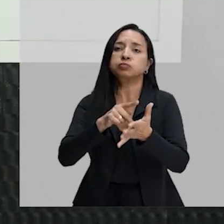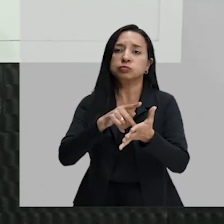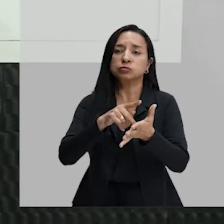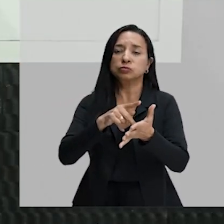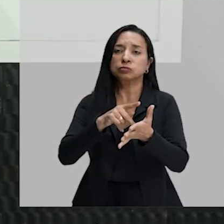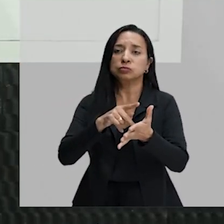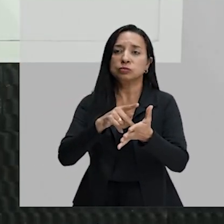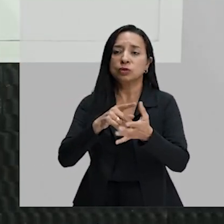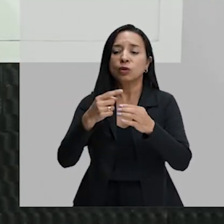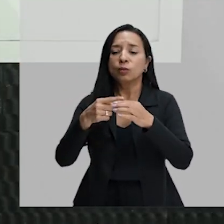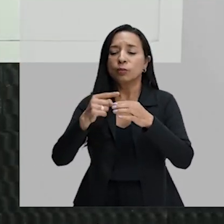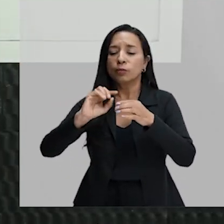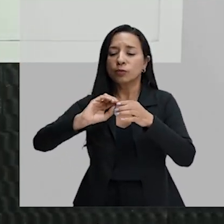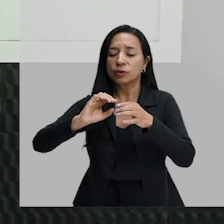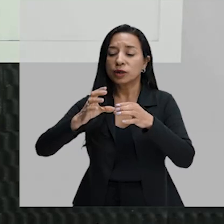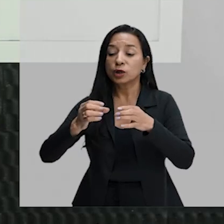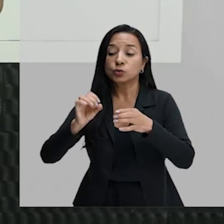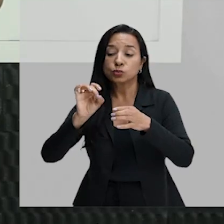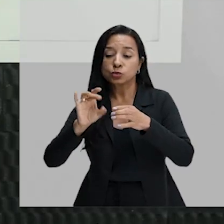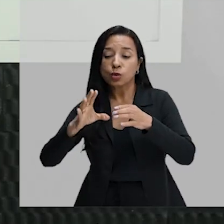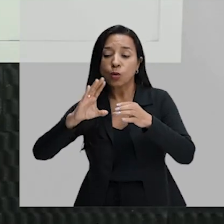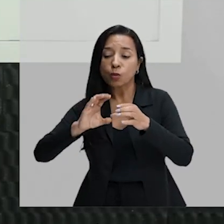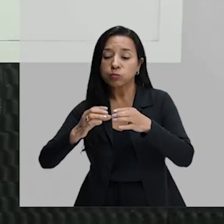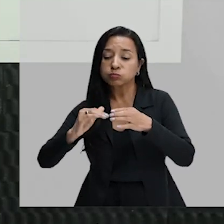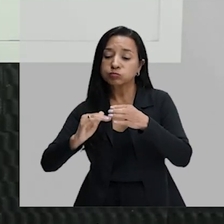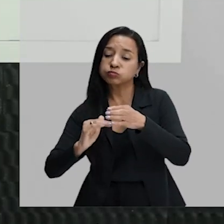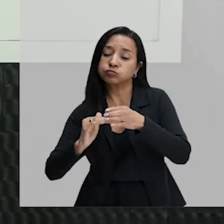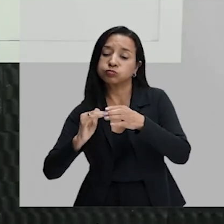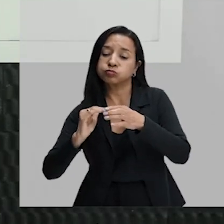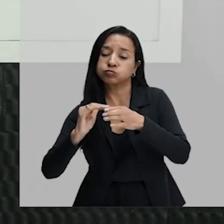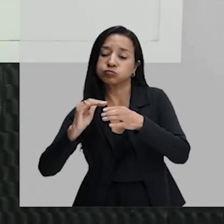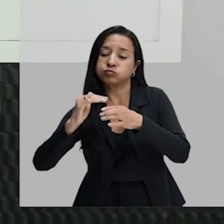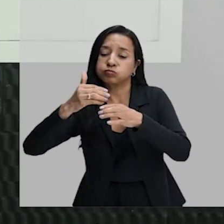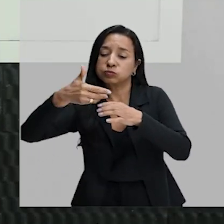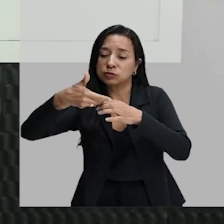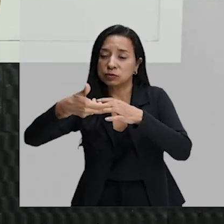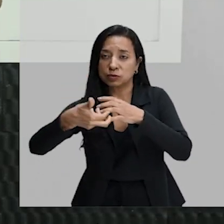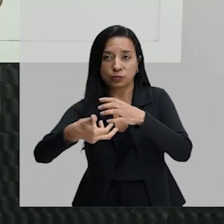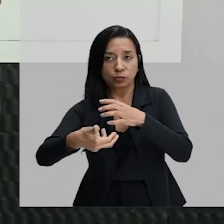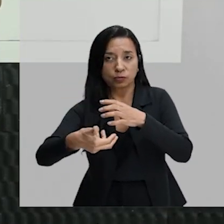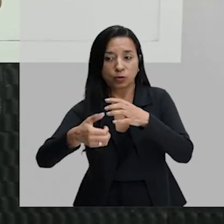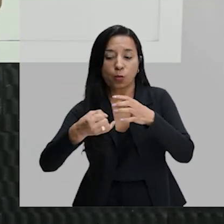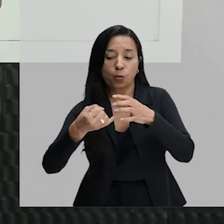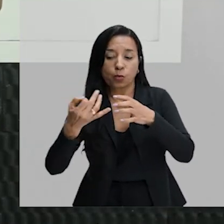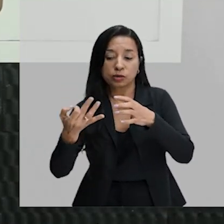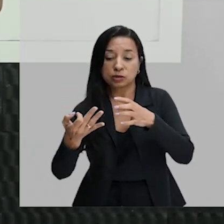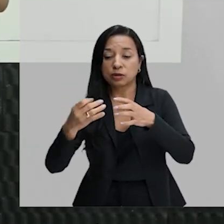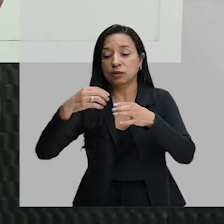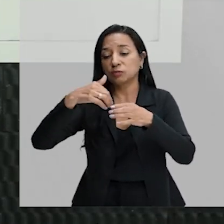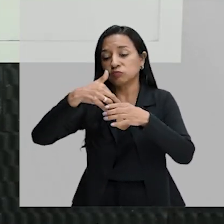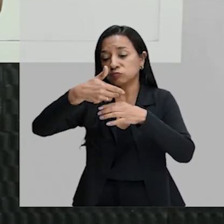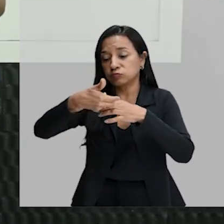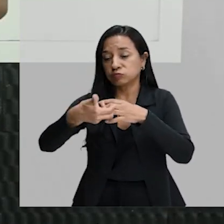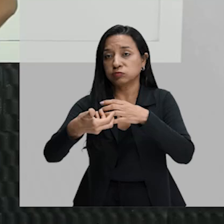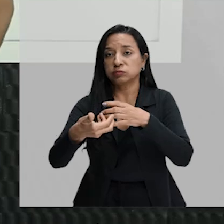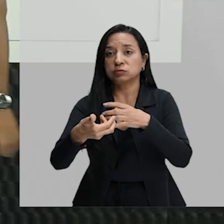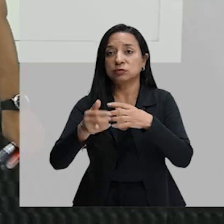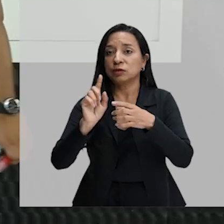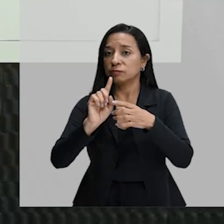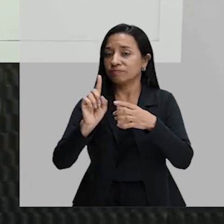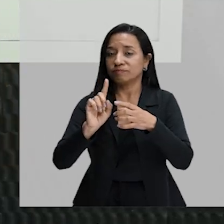apenas aquela quantidade que caiu, né? Aquela quantidade que extravasou, que derramou. Certo? Mas